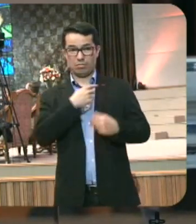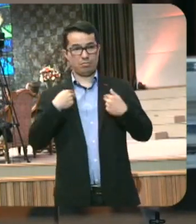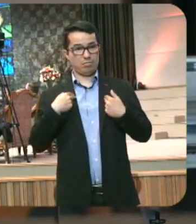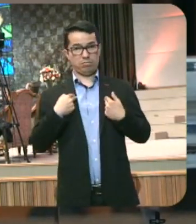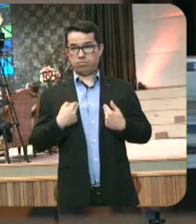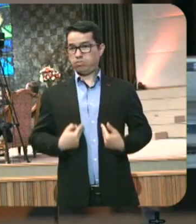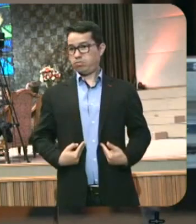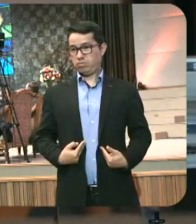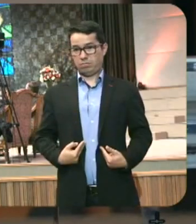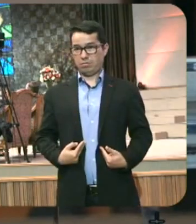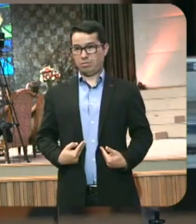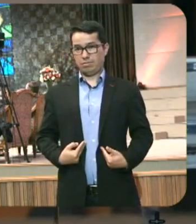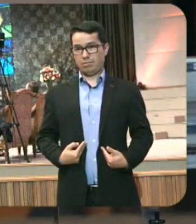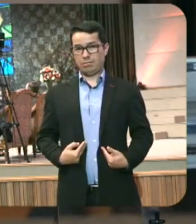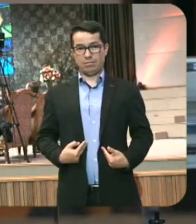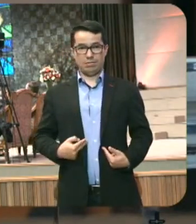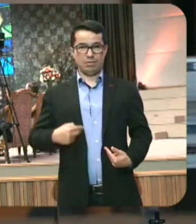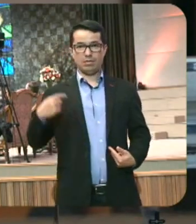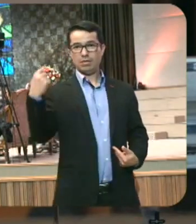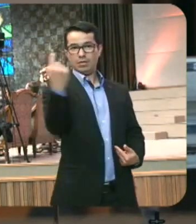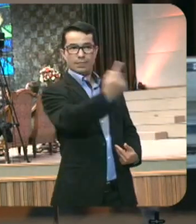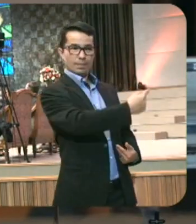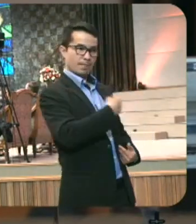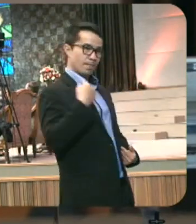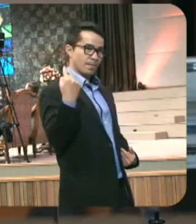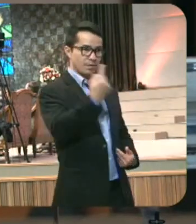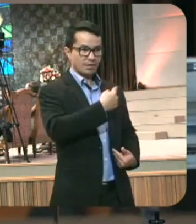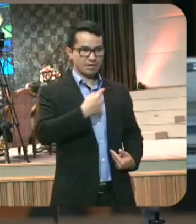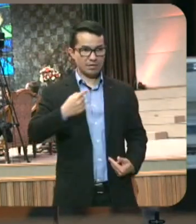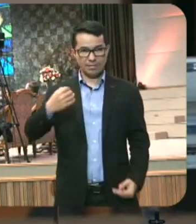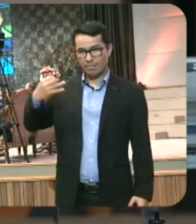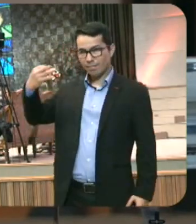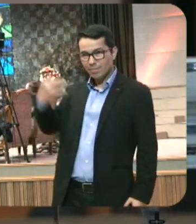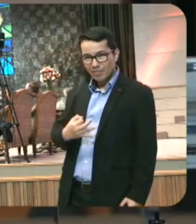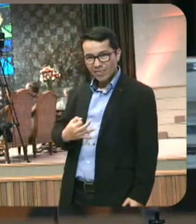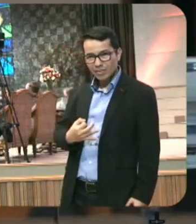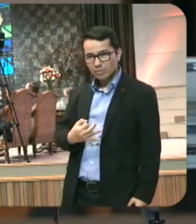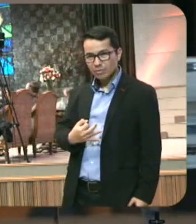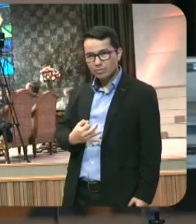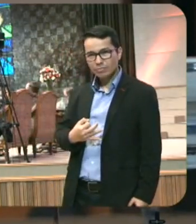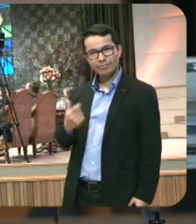e que não existe perfeição em nós,